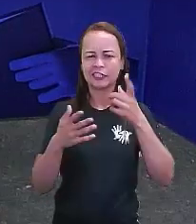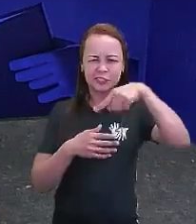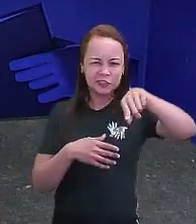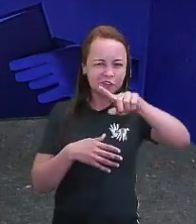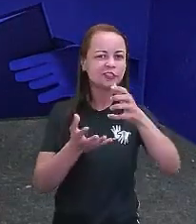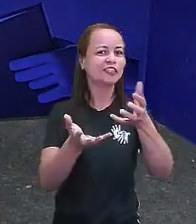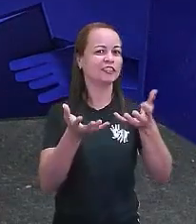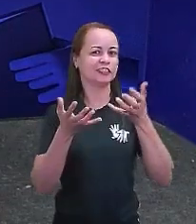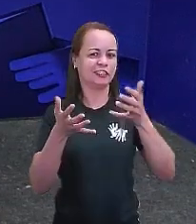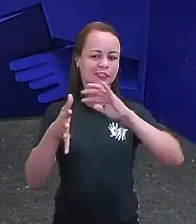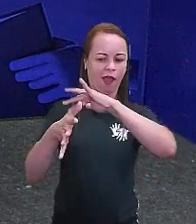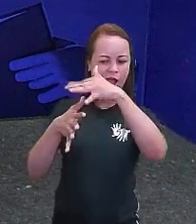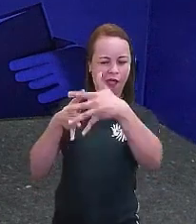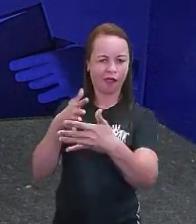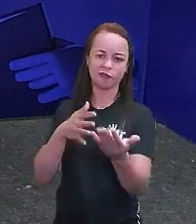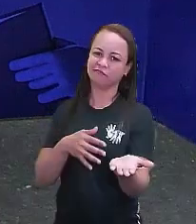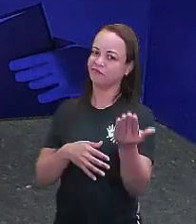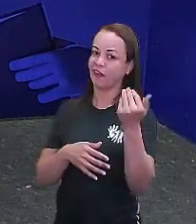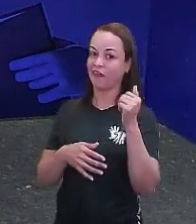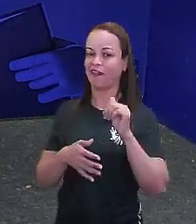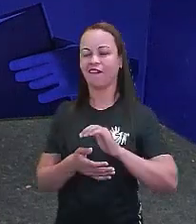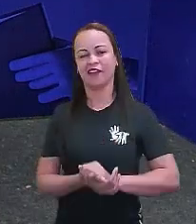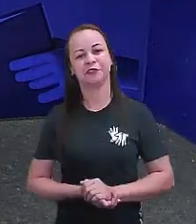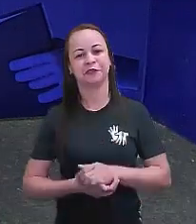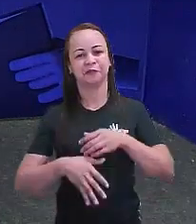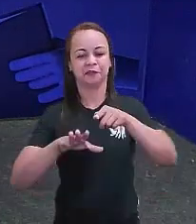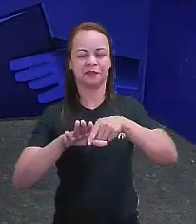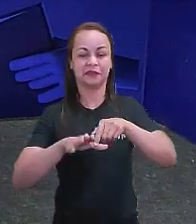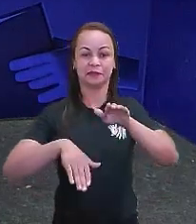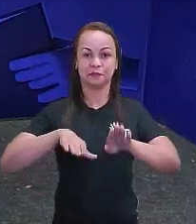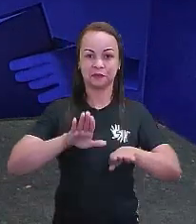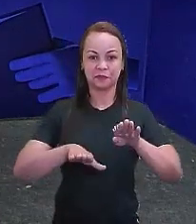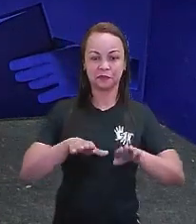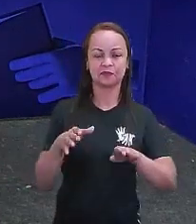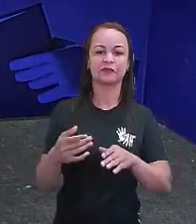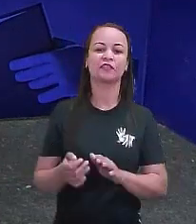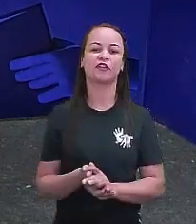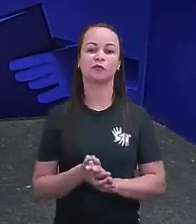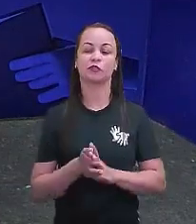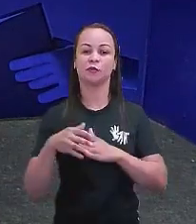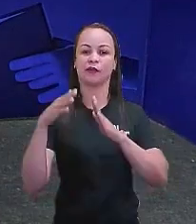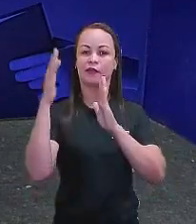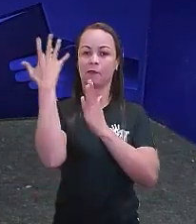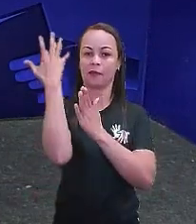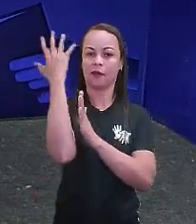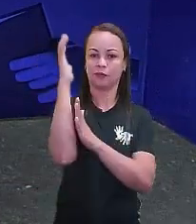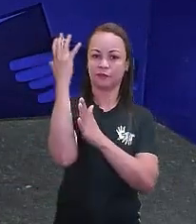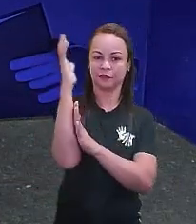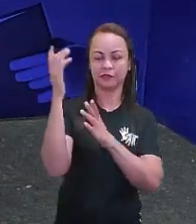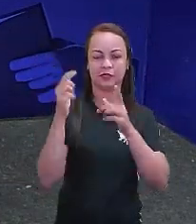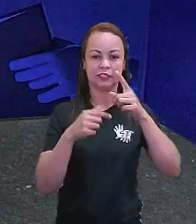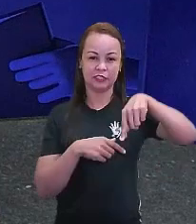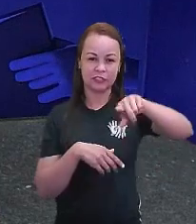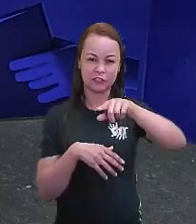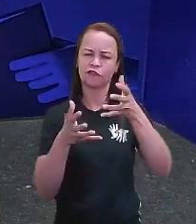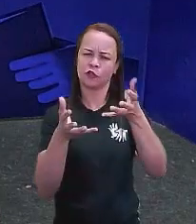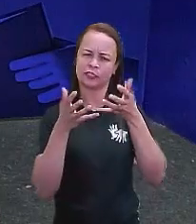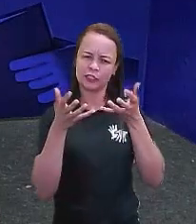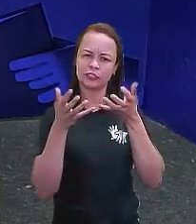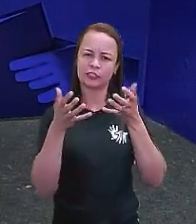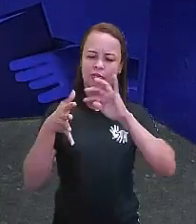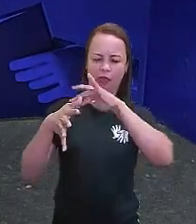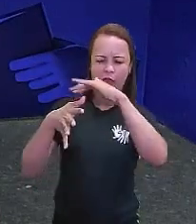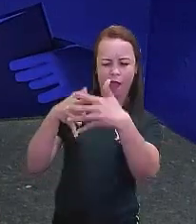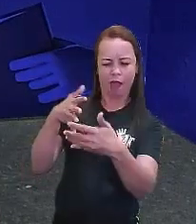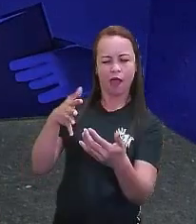ouvir, agora vem aqui. Vamos bater pé. Vamos bater mão. Quem